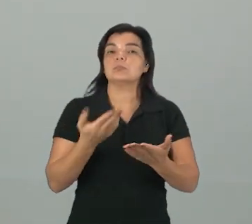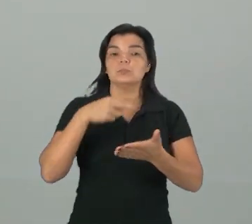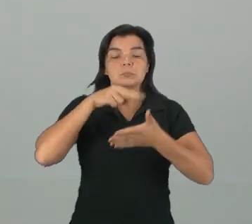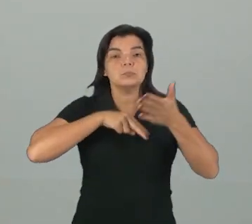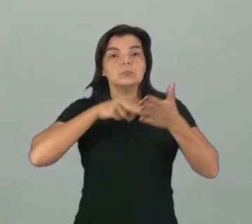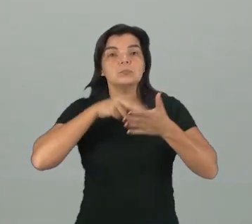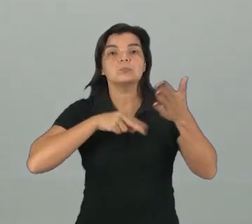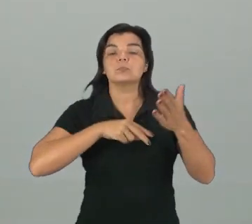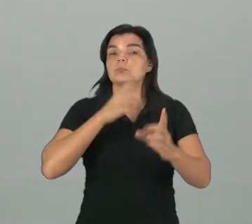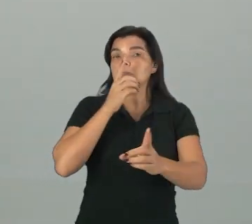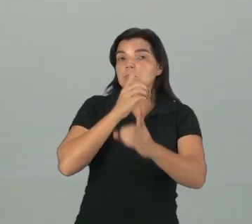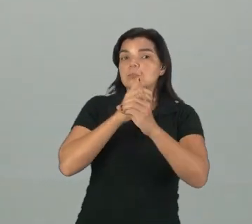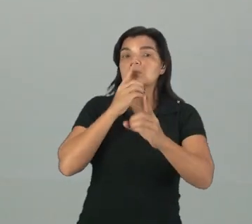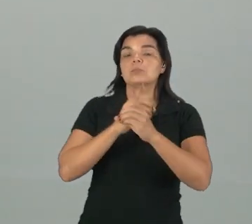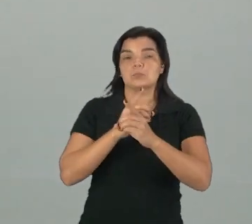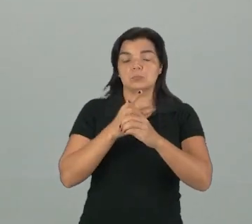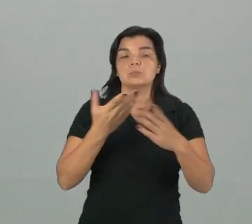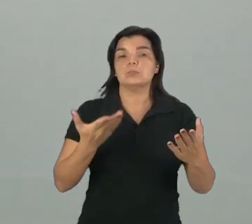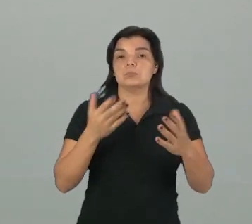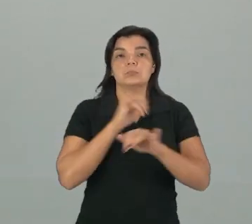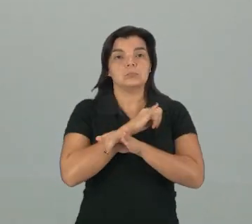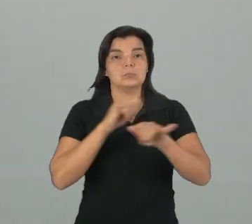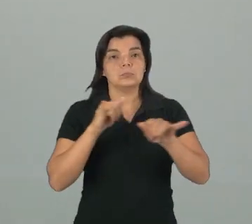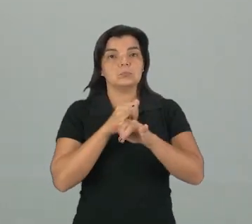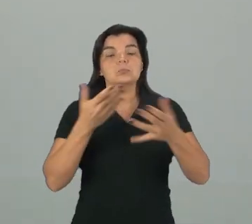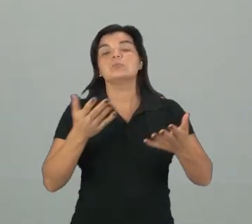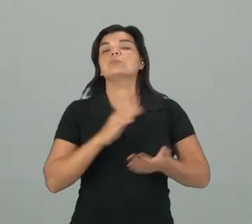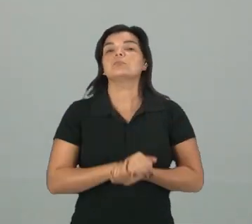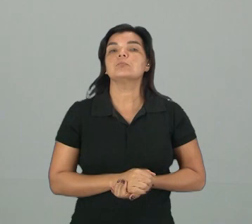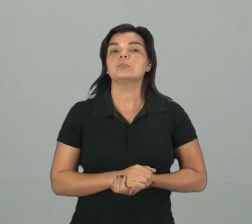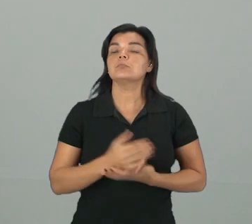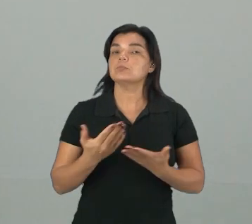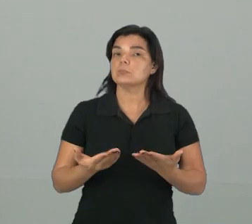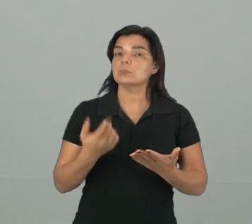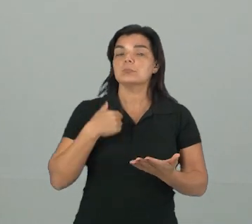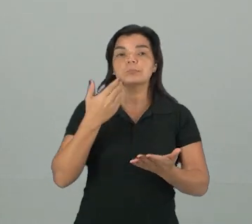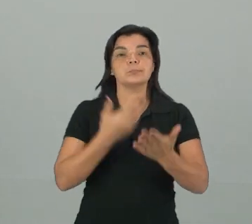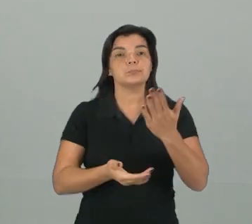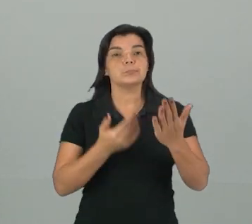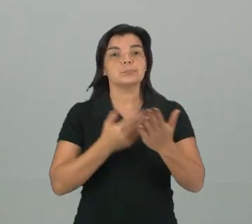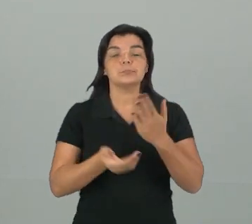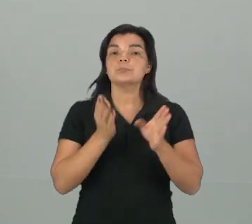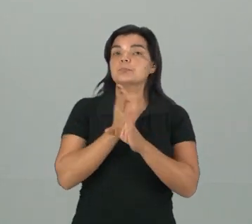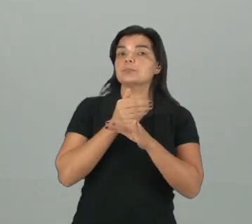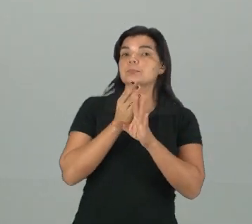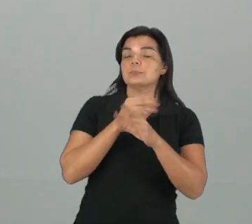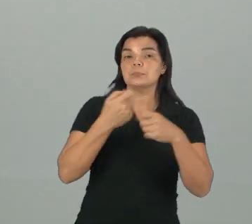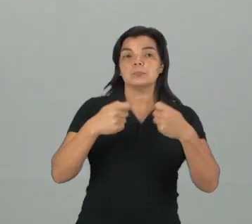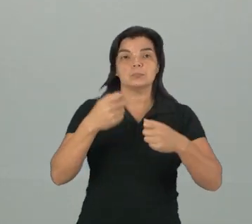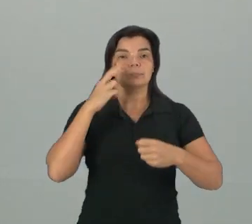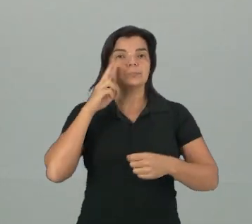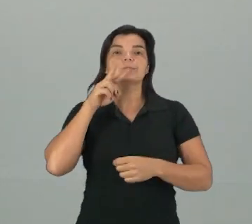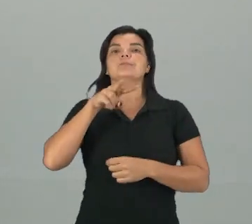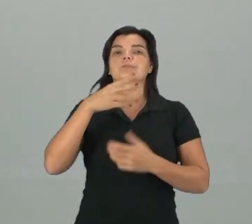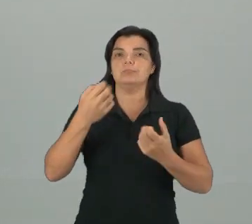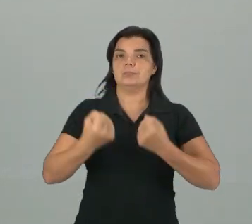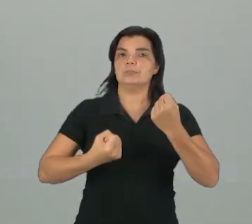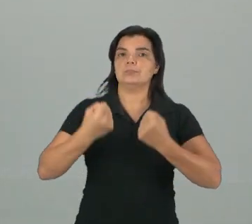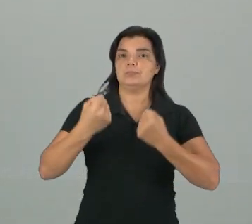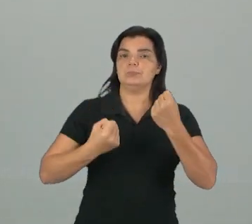ler, procurando achar e localizar uma informação e com isso perca a sua atenção para o que deveria estar, que